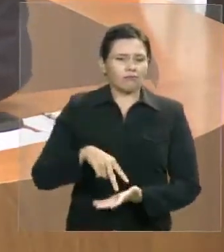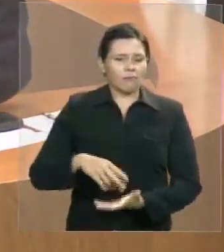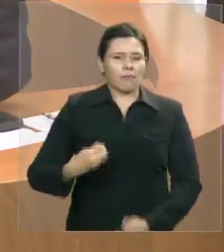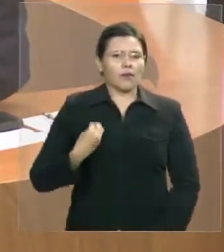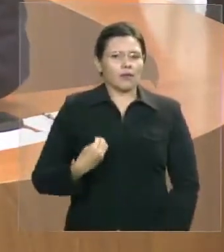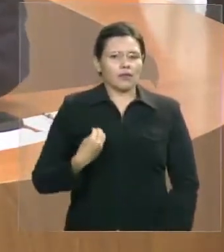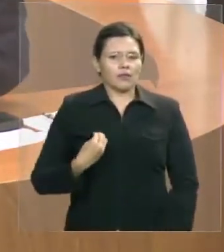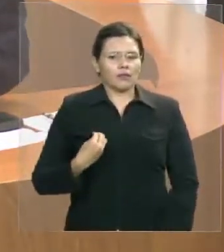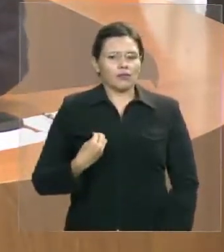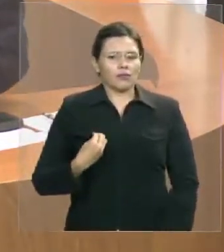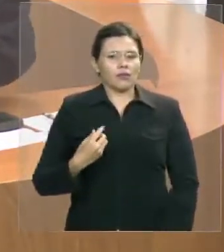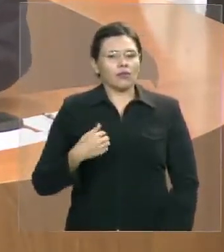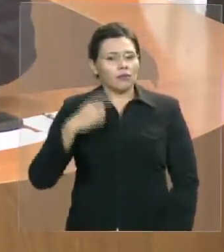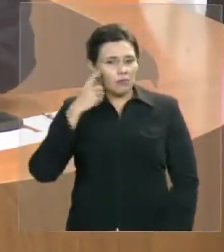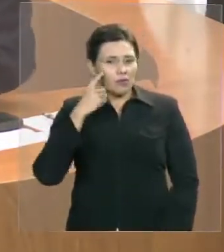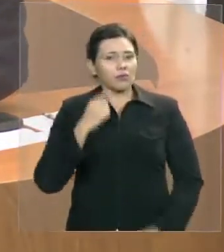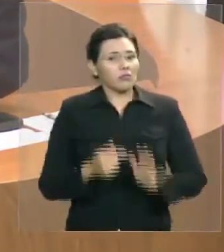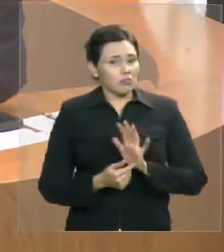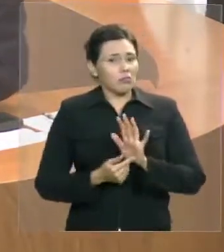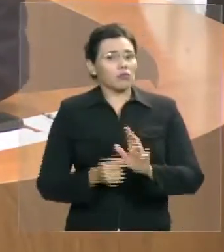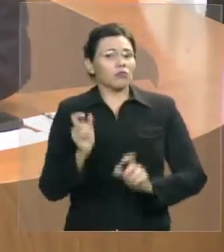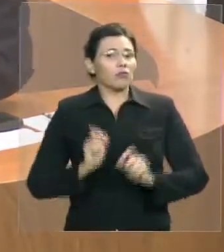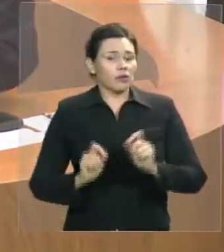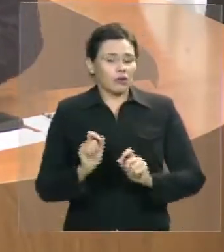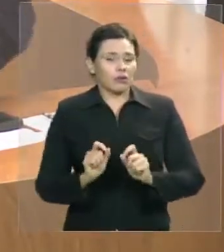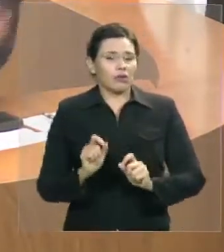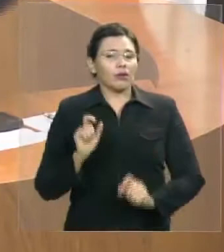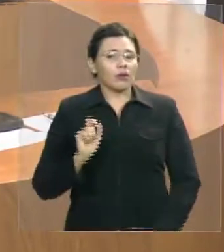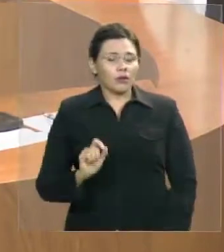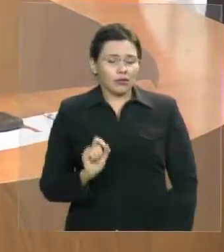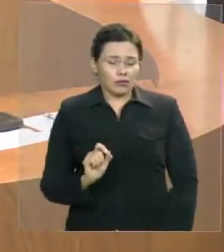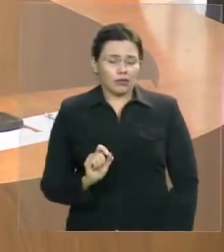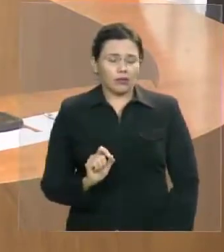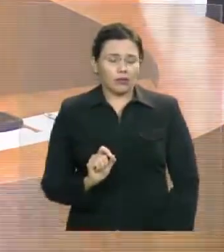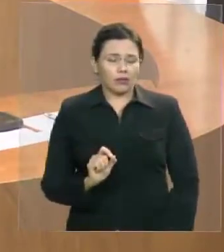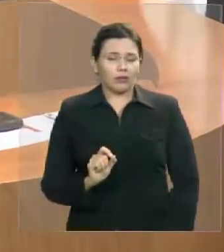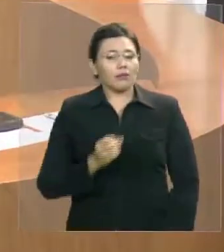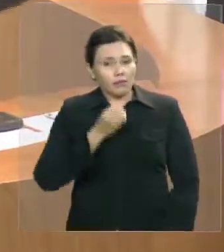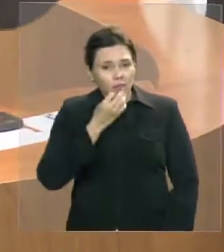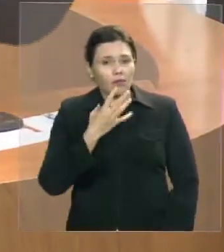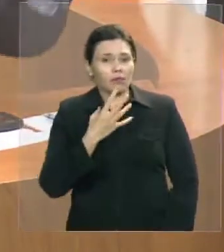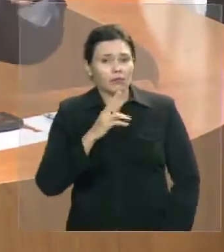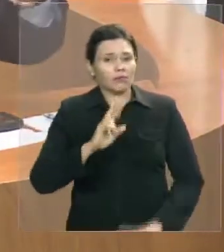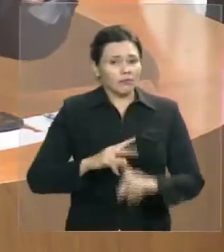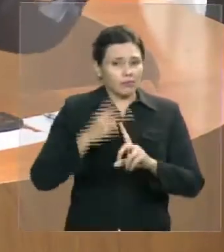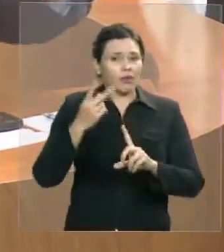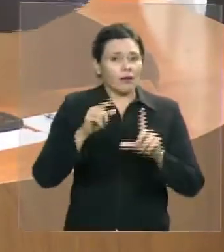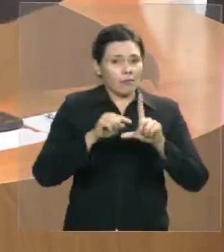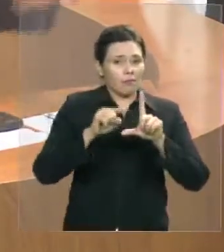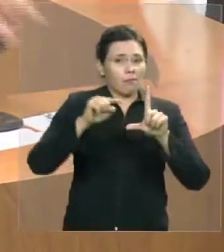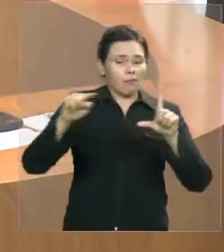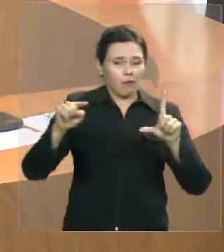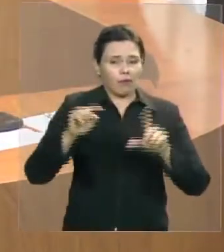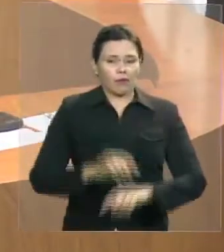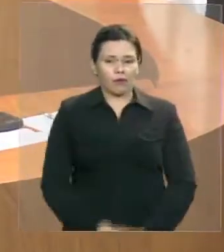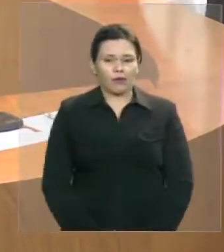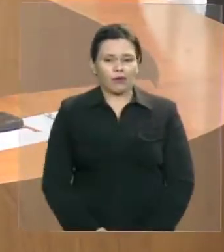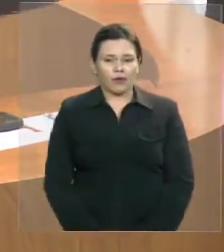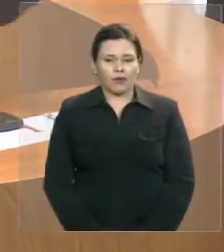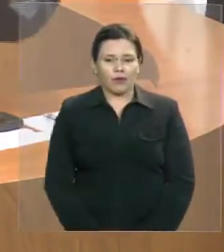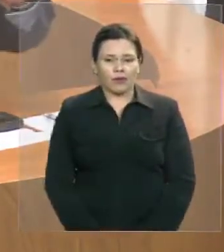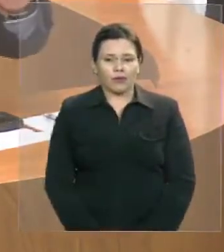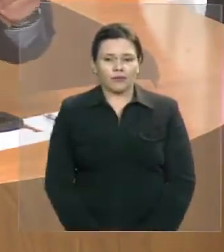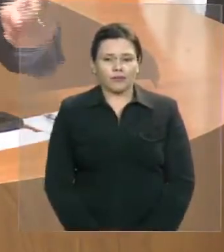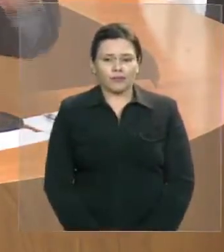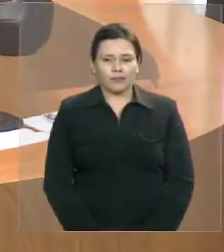ganhar a eleição. Já subiu 2 pontos na pesquisa, só com a ausência do governador em seu palanque. E não subiu mais